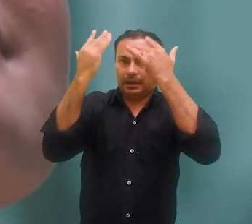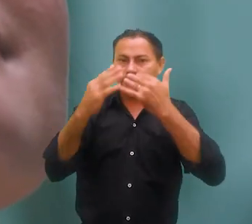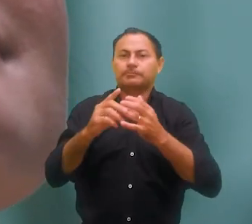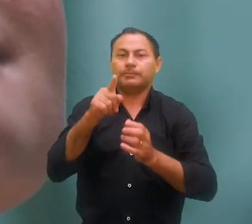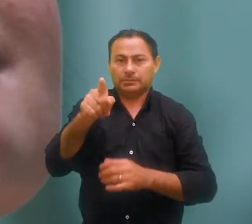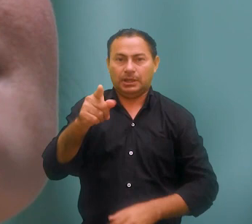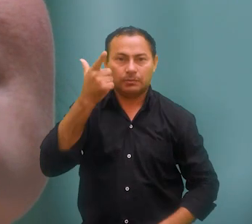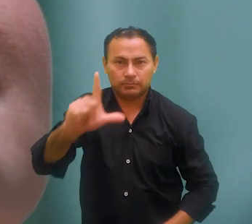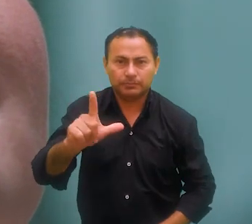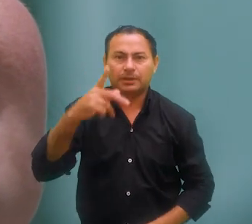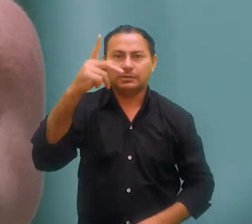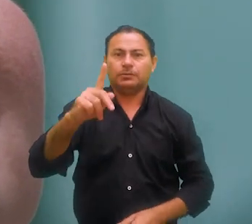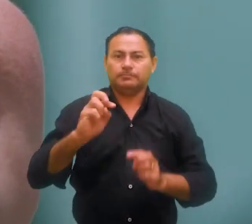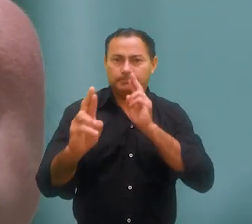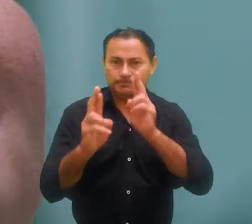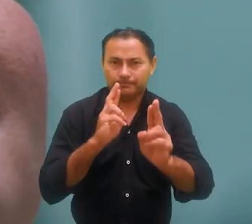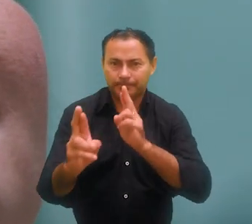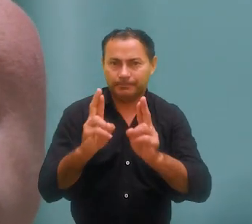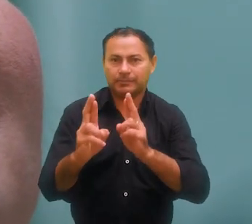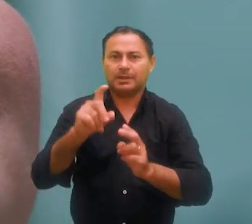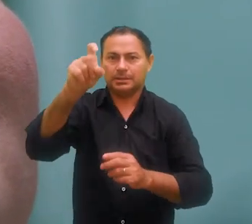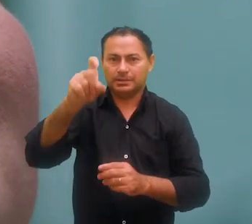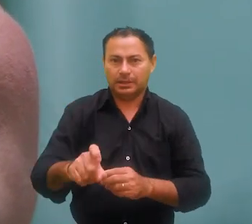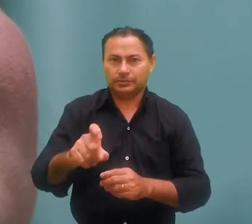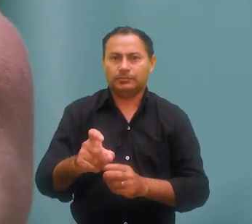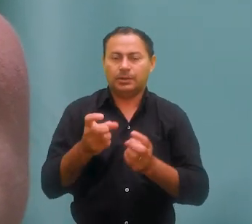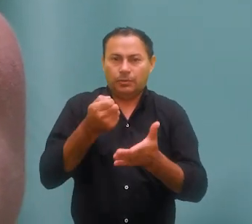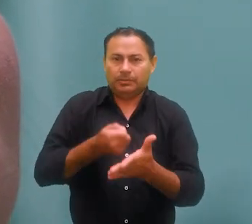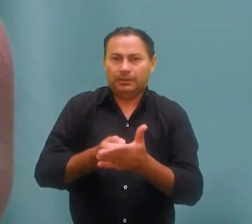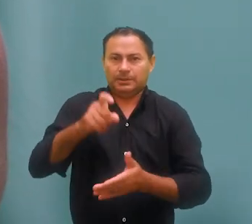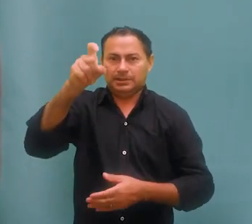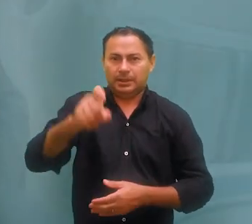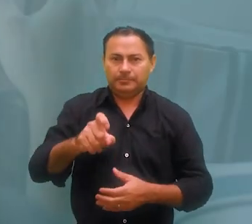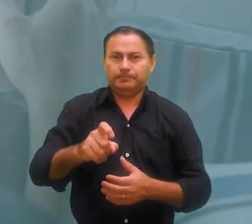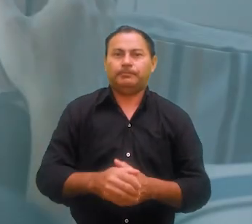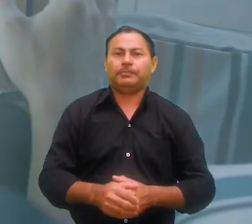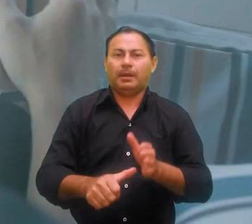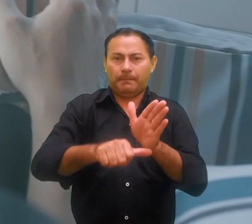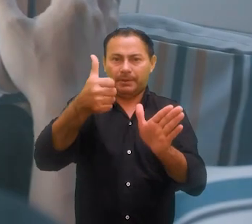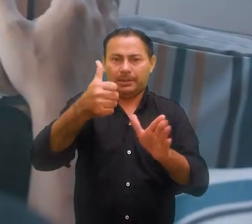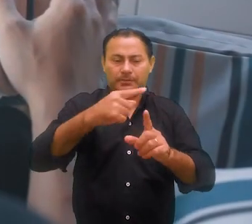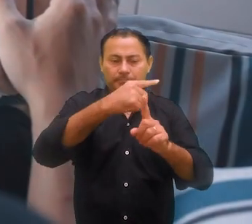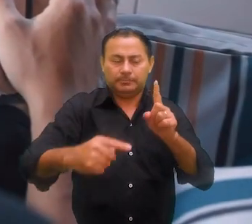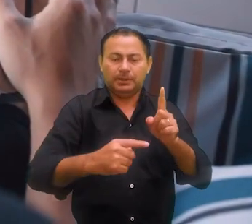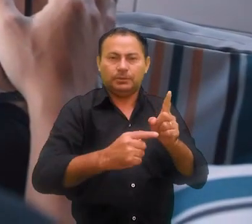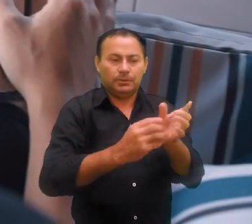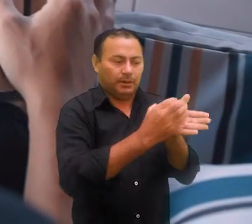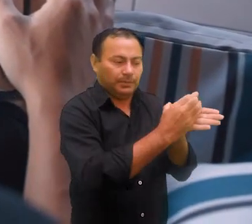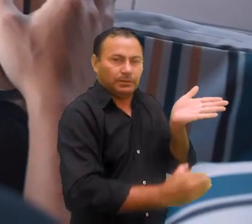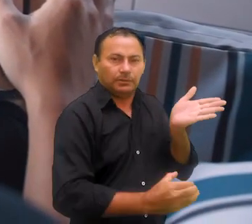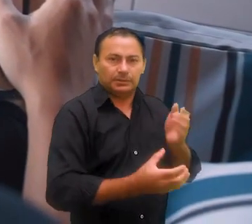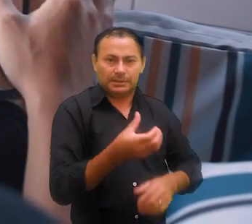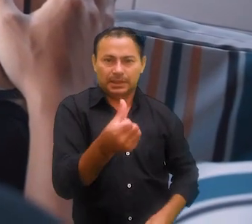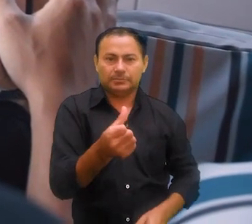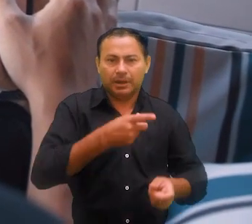sua graça, é que você vai conseguir que os seus relacionamentos sejam como devem ser. A primeira metade